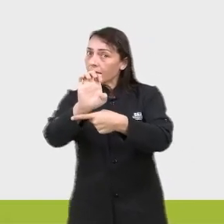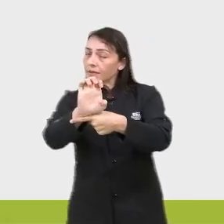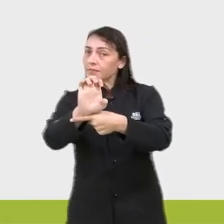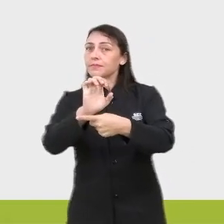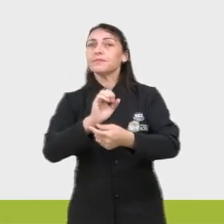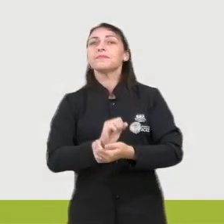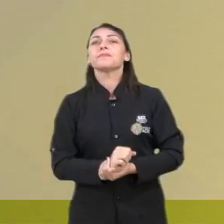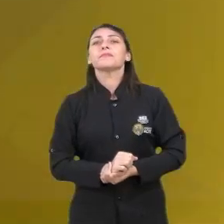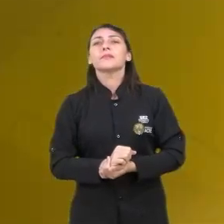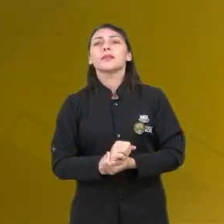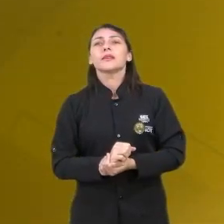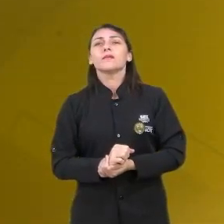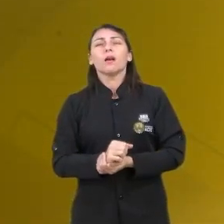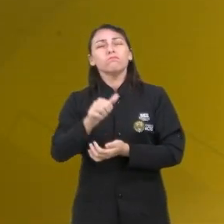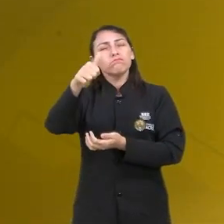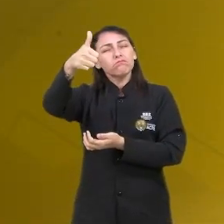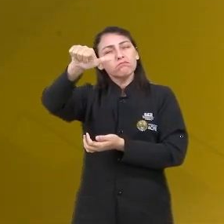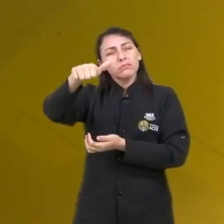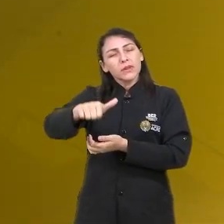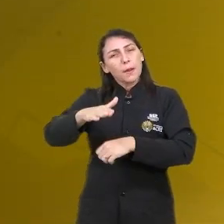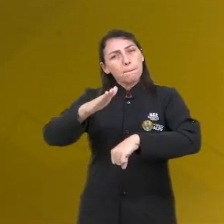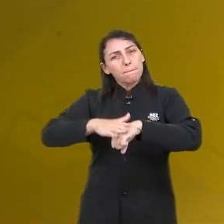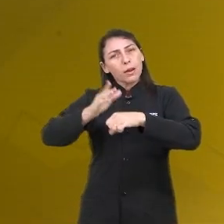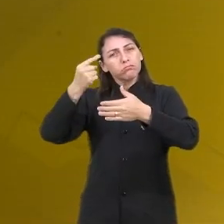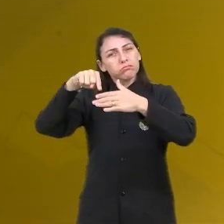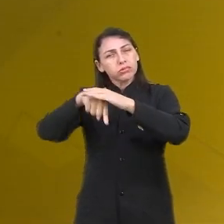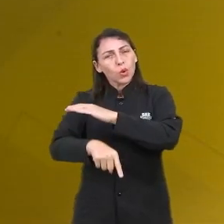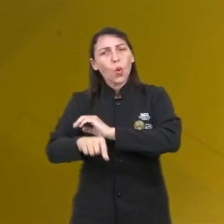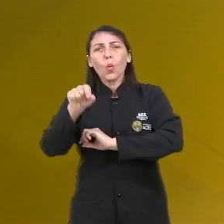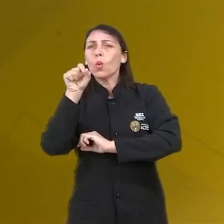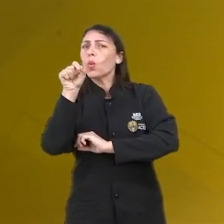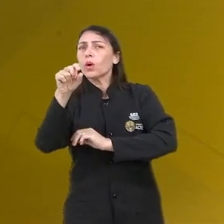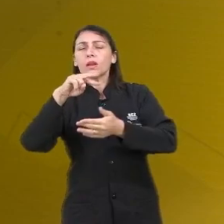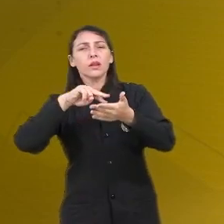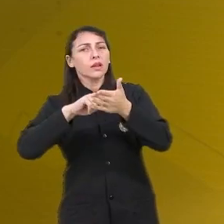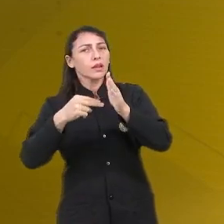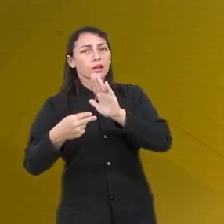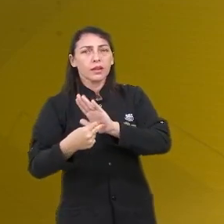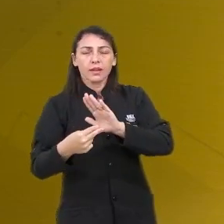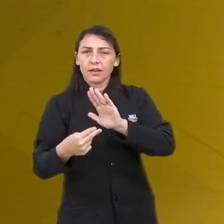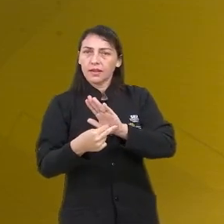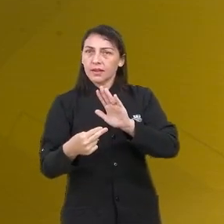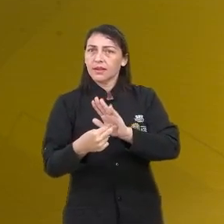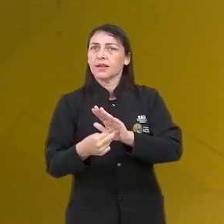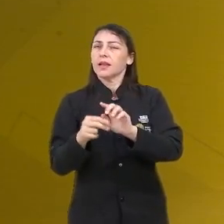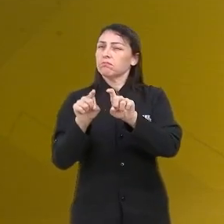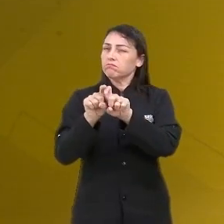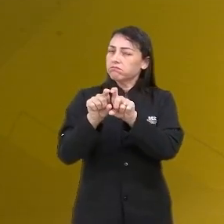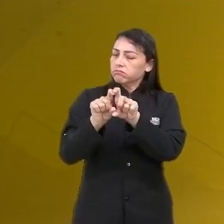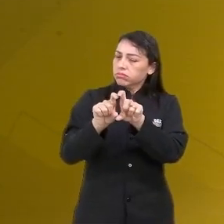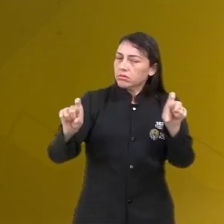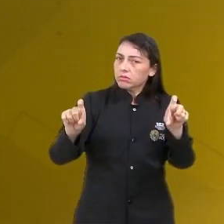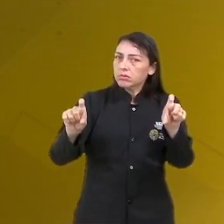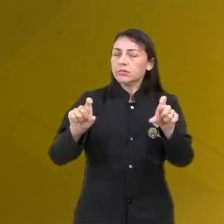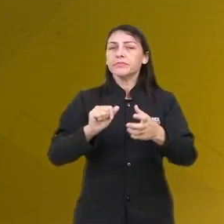E. Mas vamos analisar um pouco mais a fundo o que seria essa bendita expressão mala